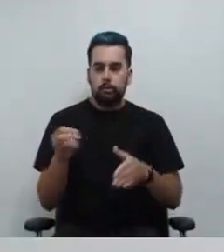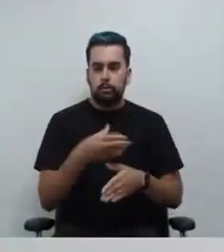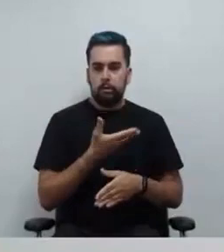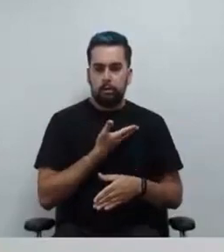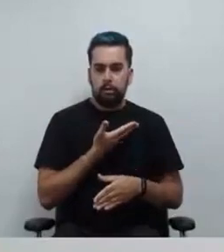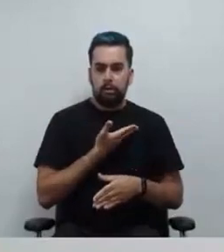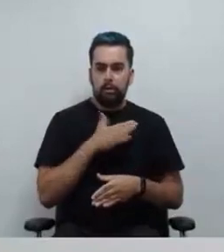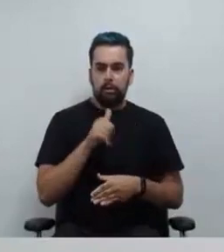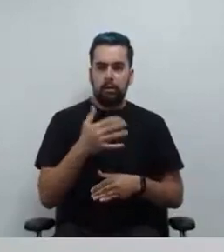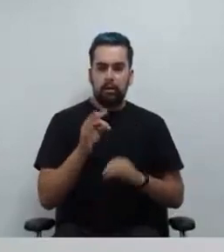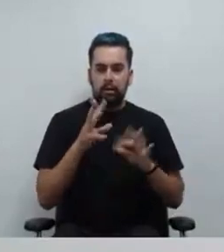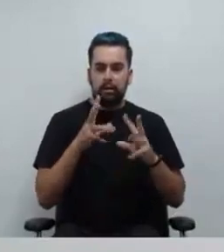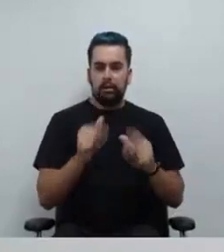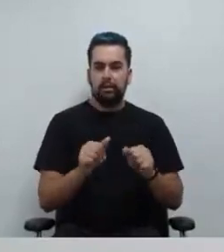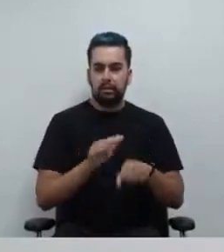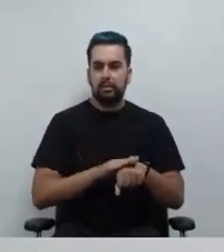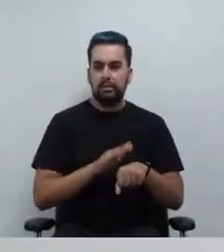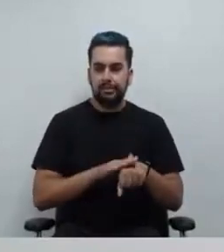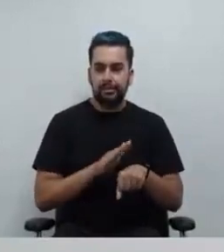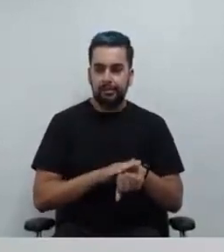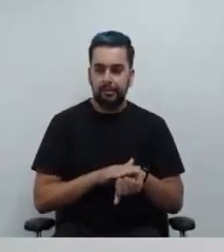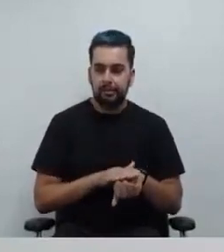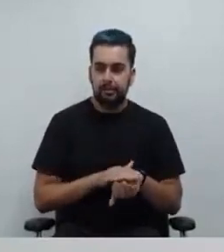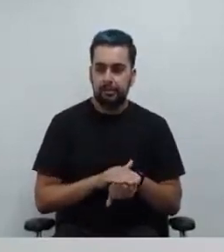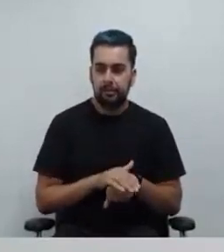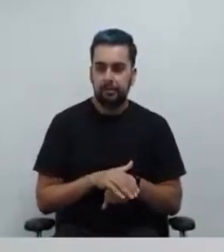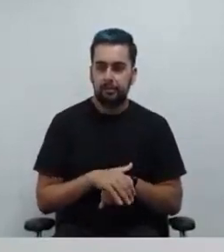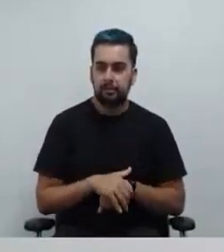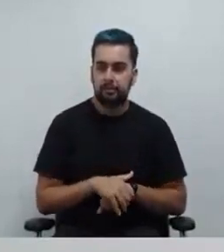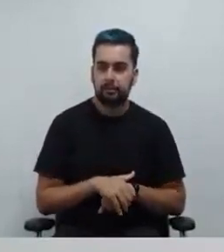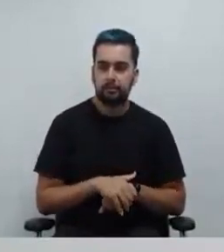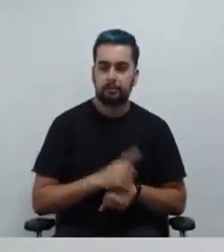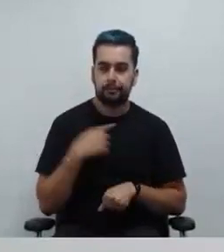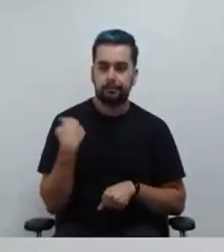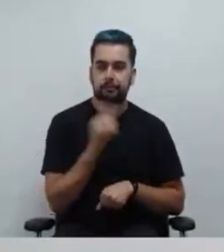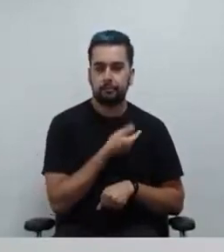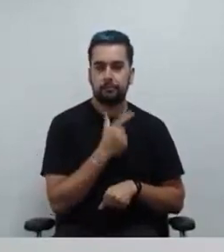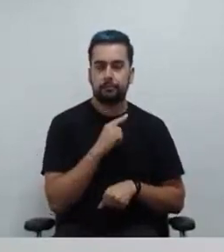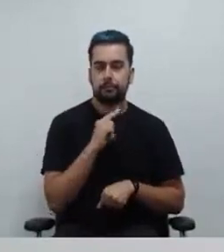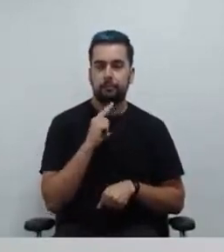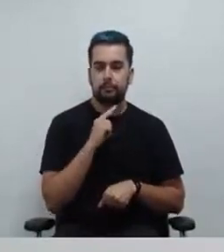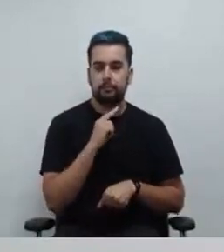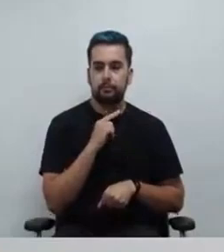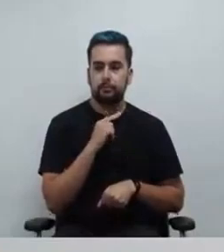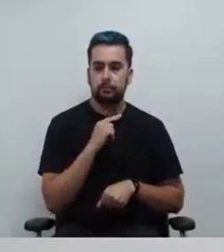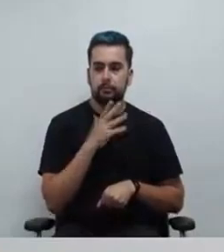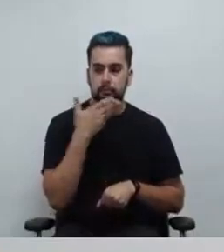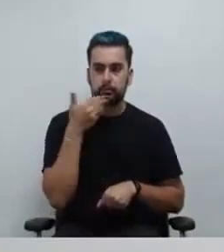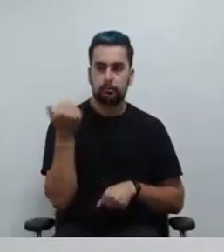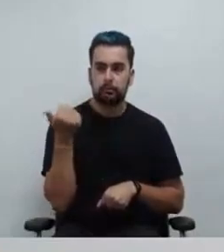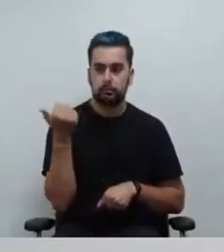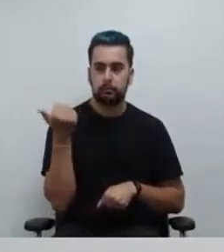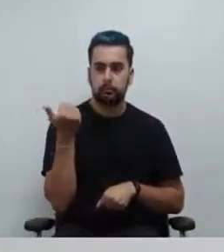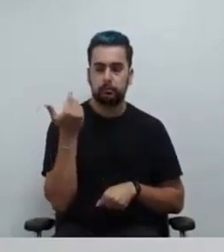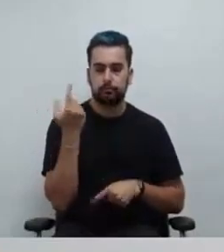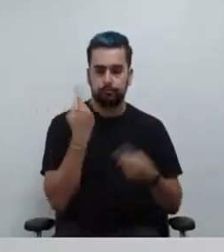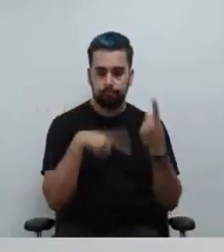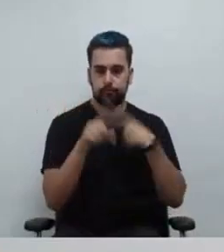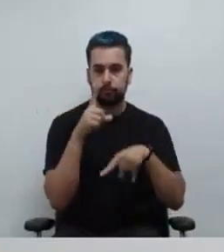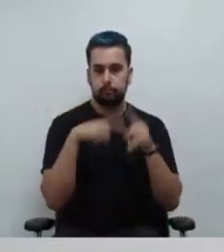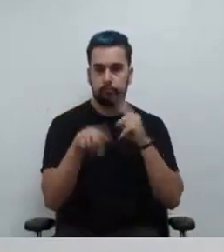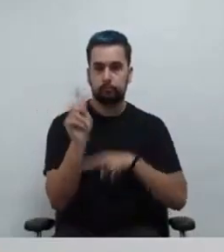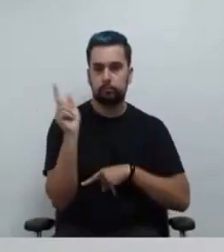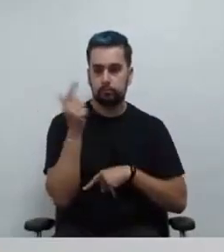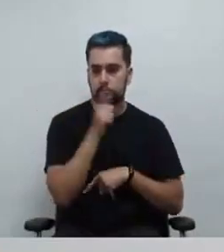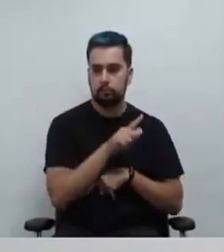colegas. Então, tudo isso sendo feito aí para que nós tenhamos condições de bem avançar. Todos